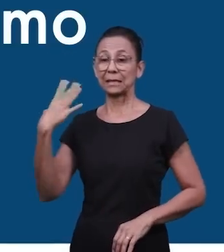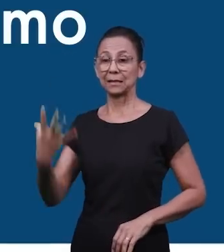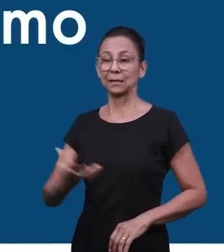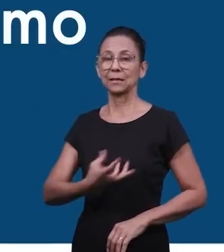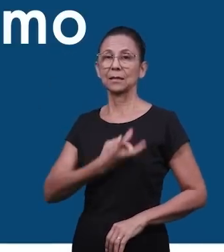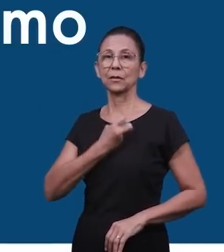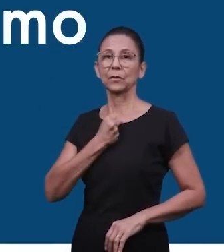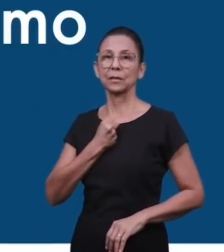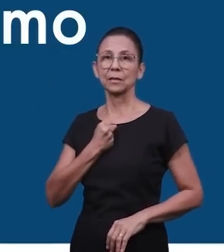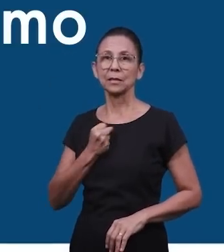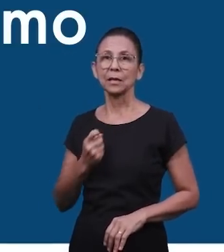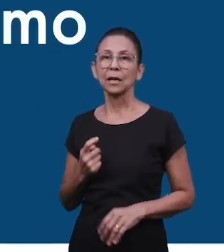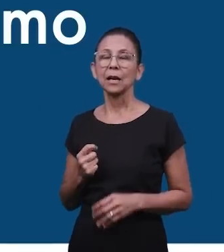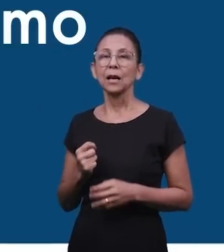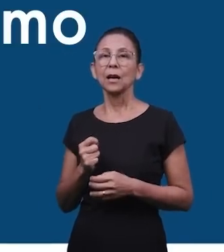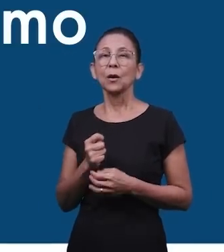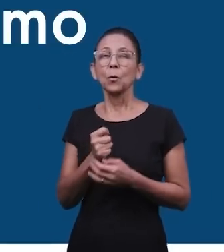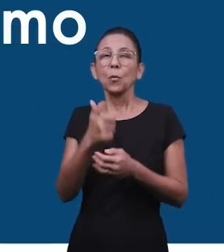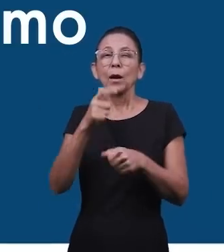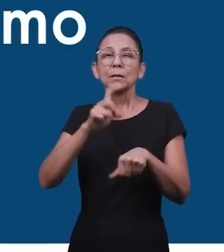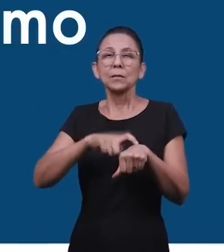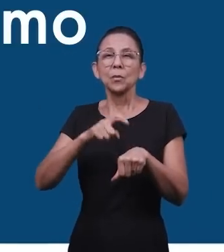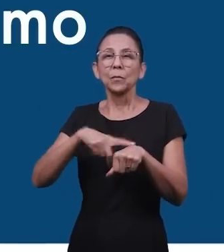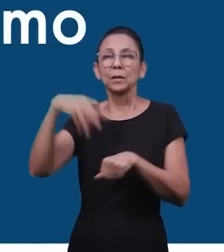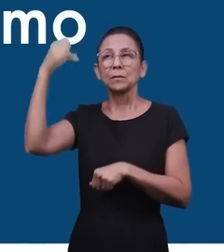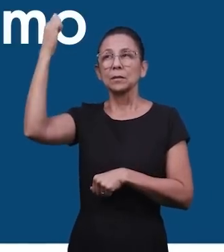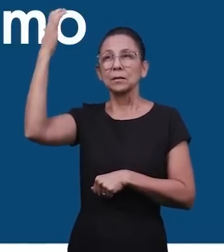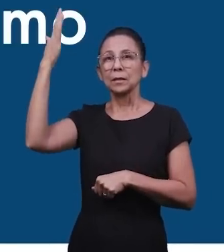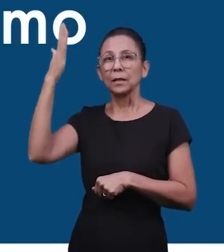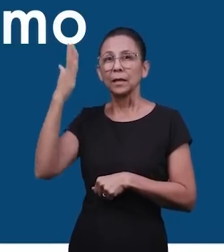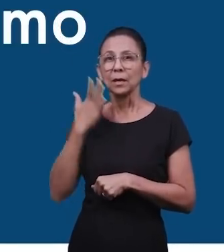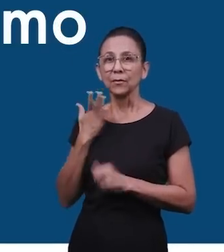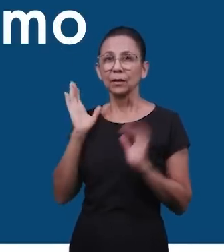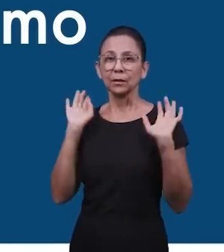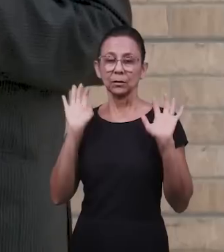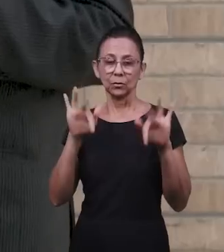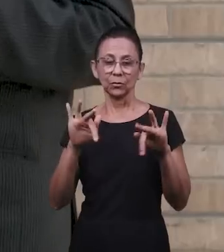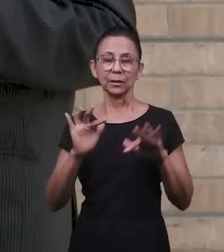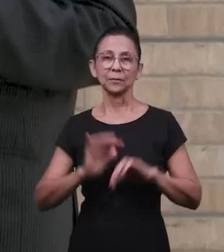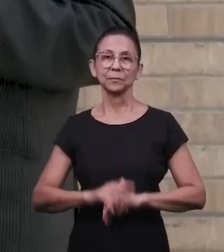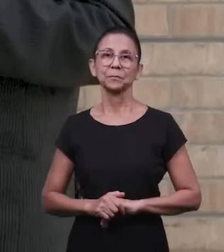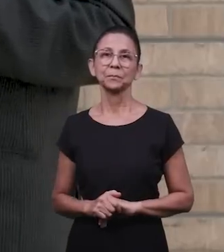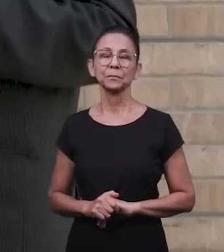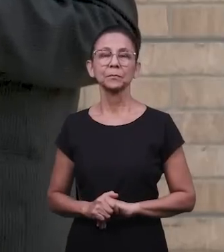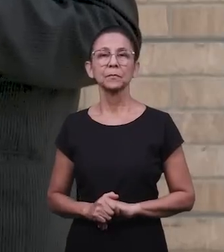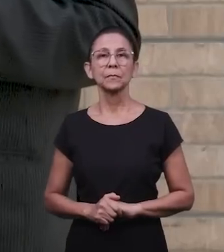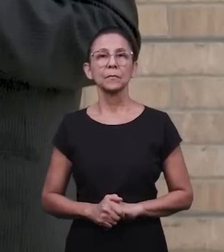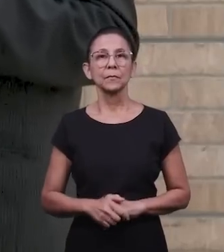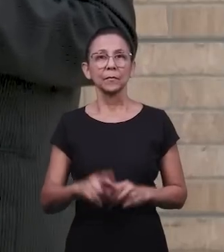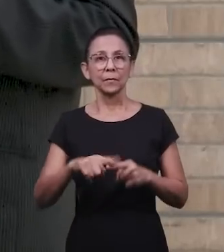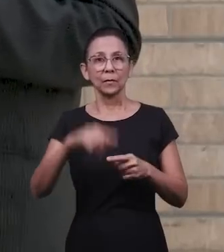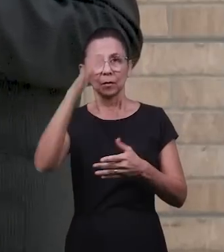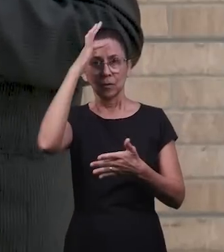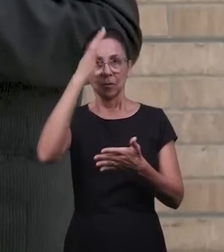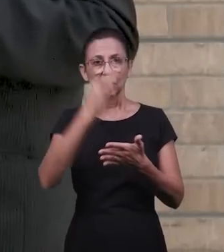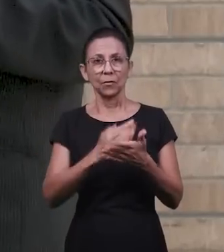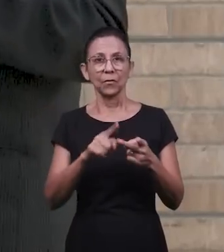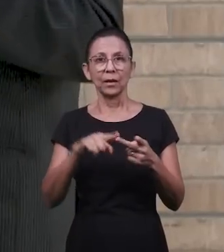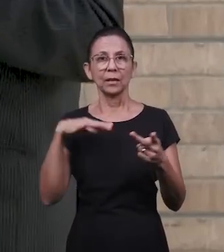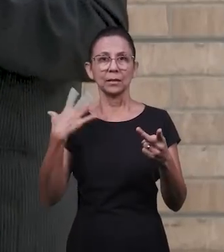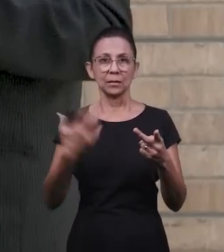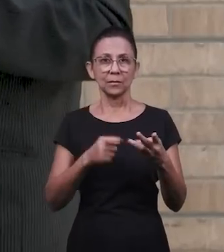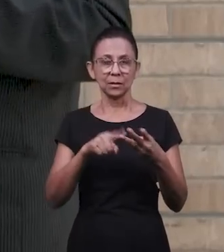já prestes a se revelar no último tempo. Então observe, fé,